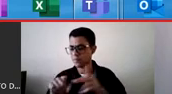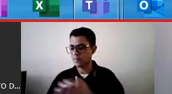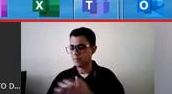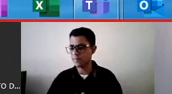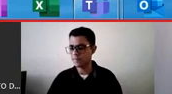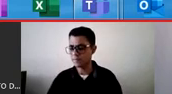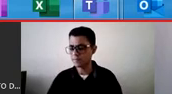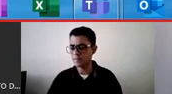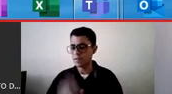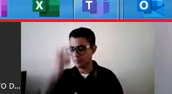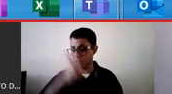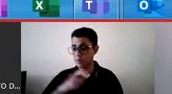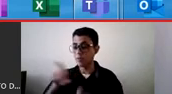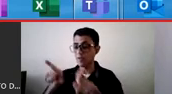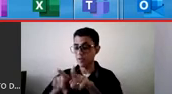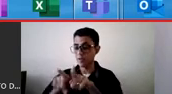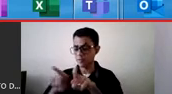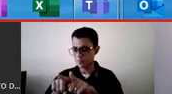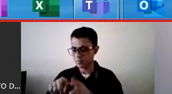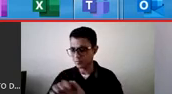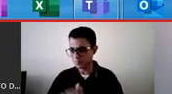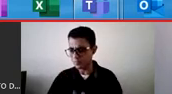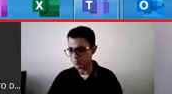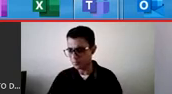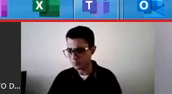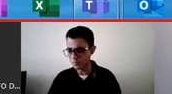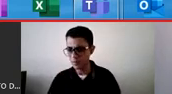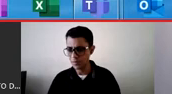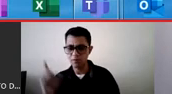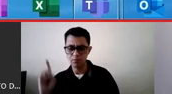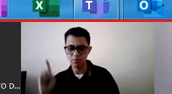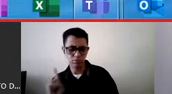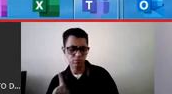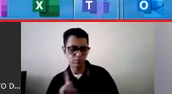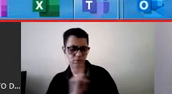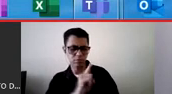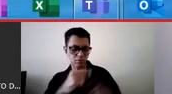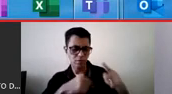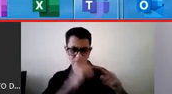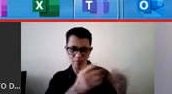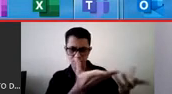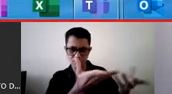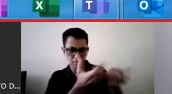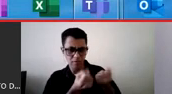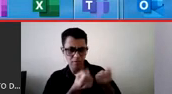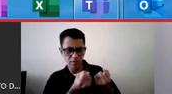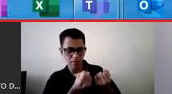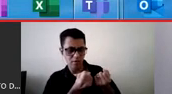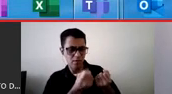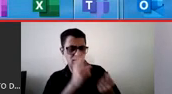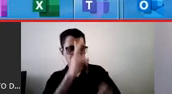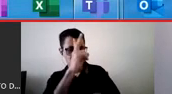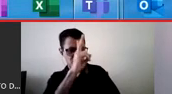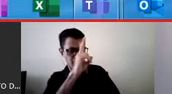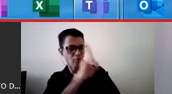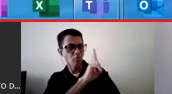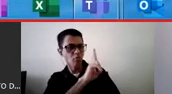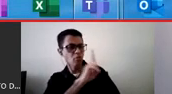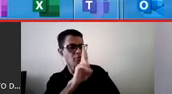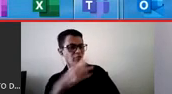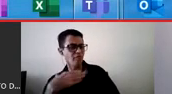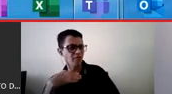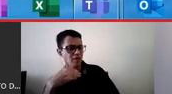e com ela mesma, né? Ela foi até a escola pegar lá o material que eu tinha à disposição. Ela não lembrava o nome do filho